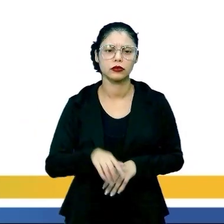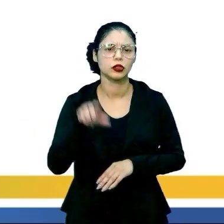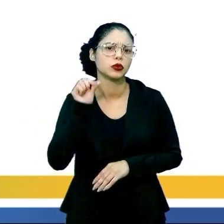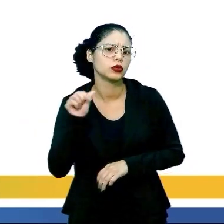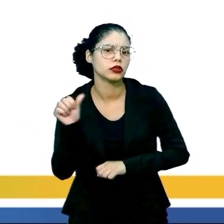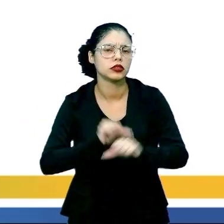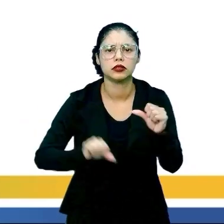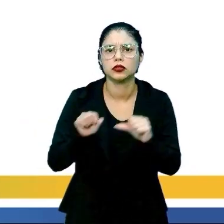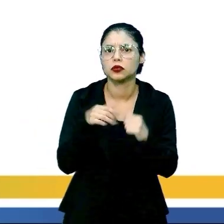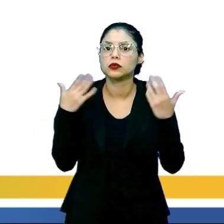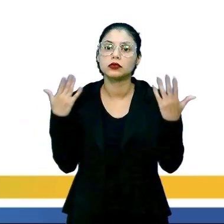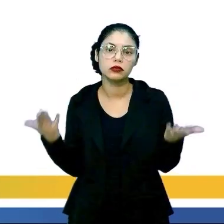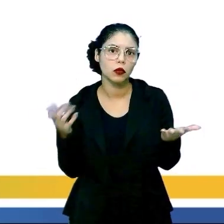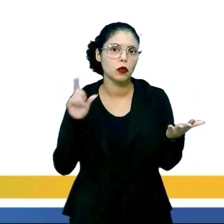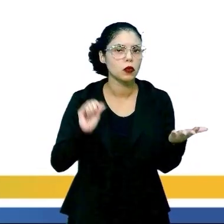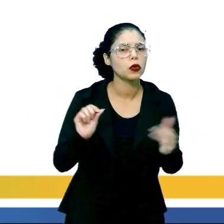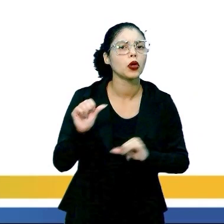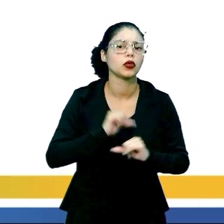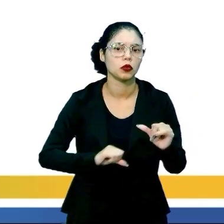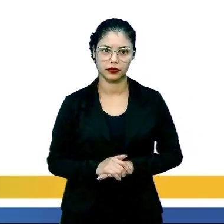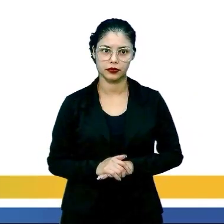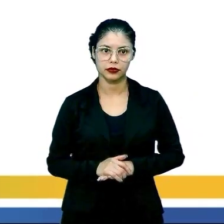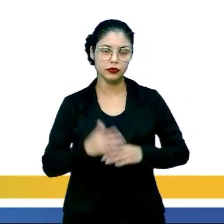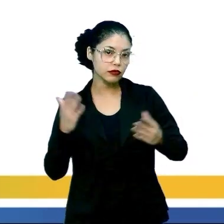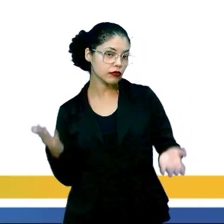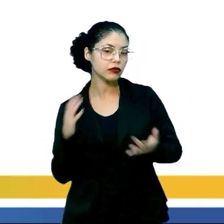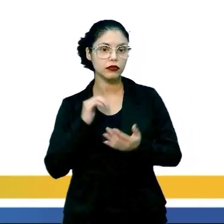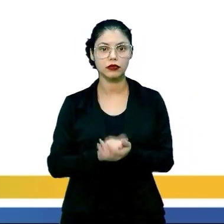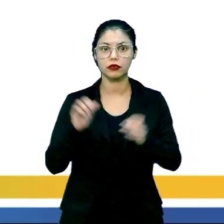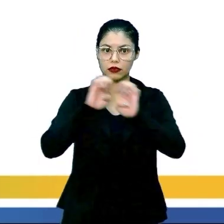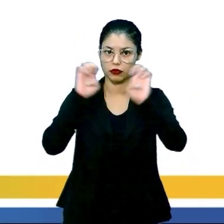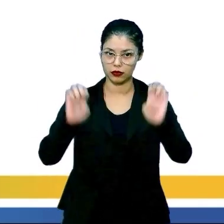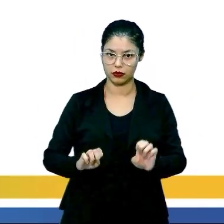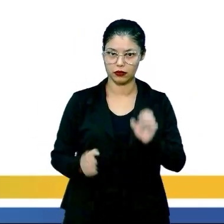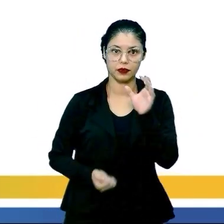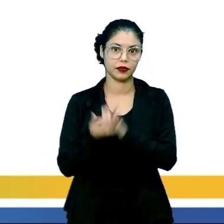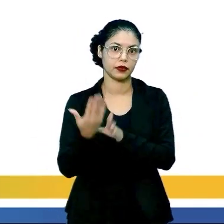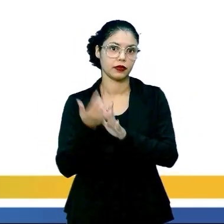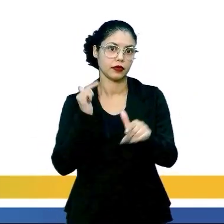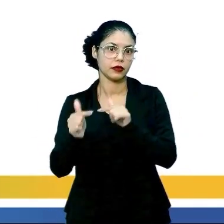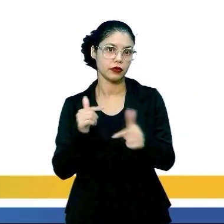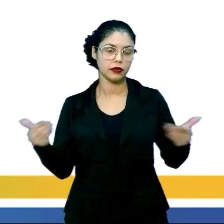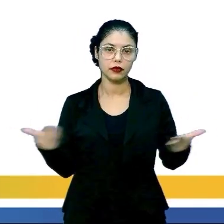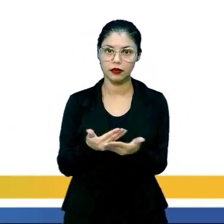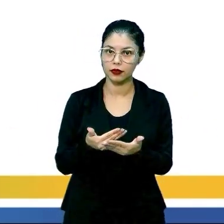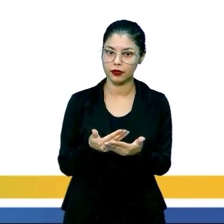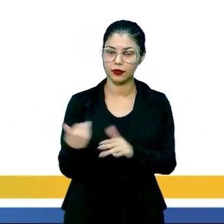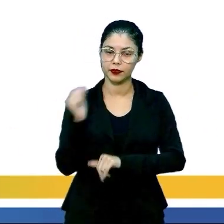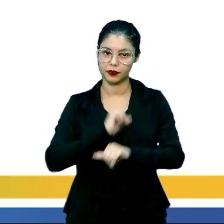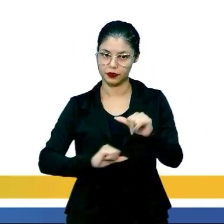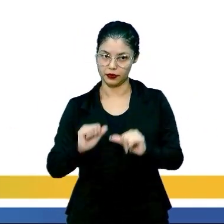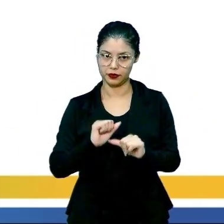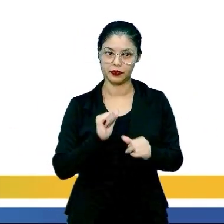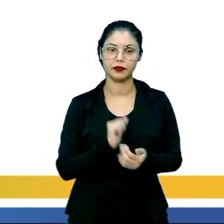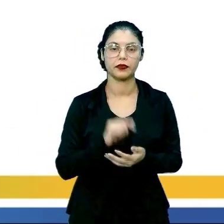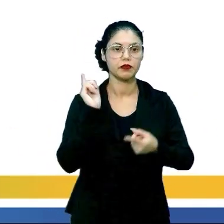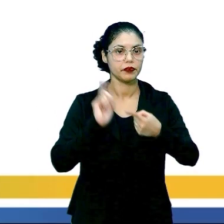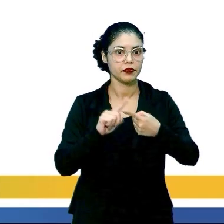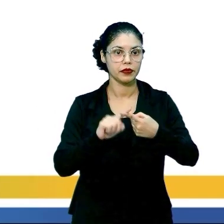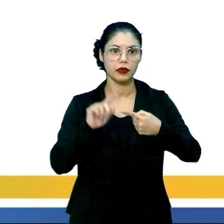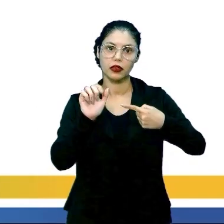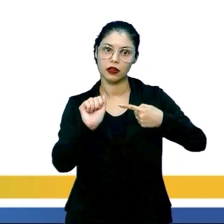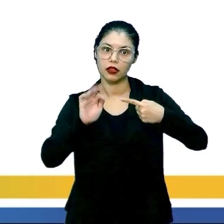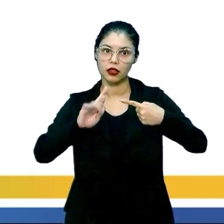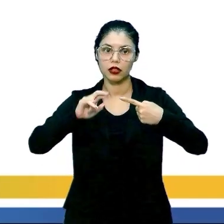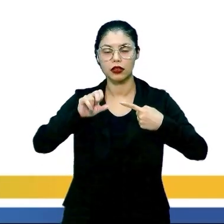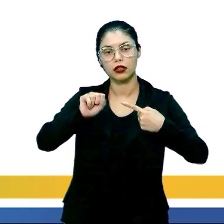que transformou e o que mudou? Então, a estrutura do trabalho ela vai agora se alterar. O primeiro